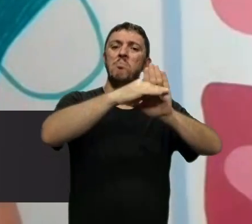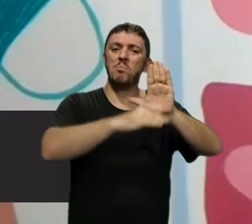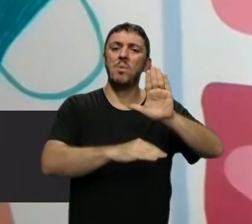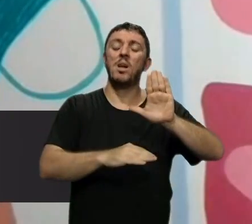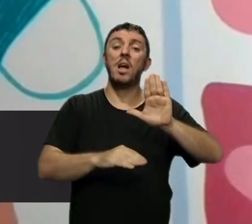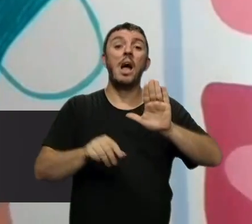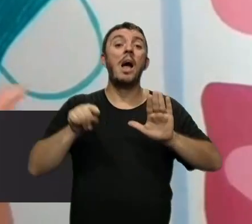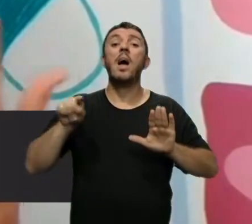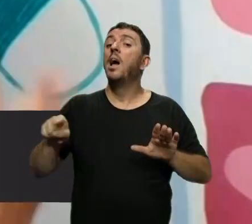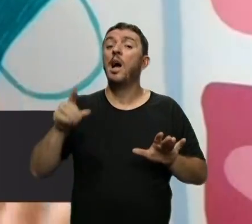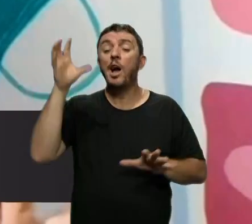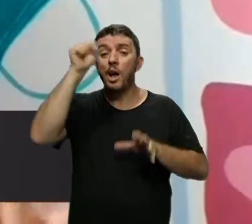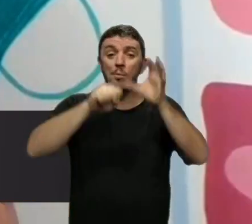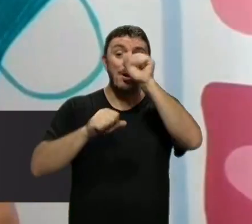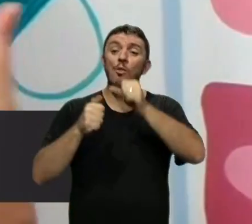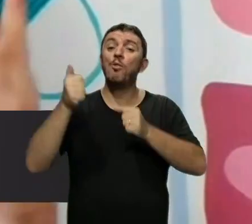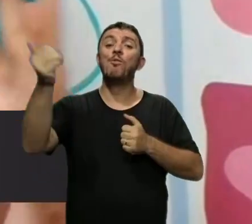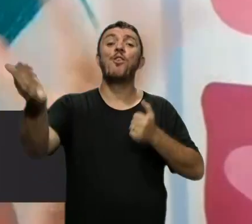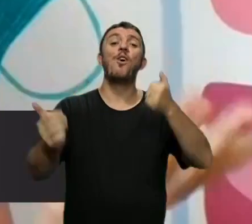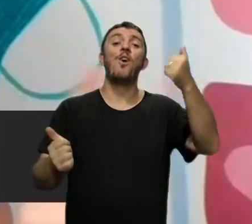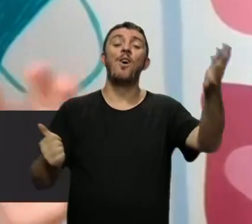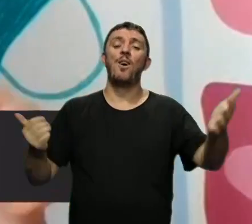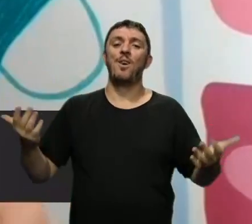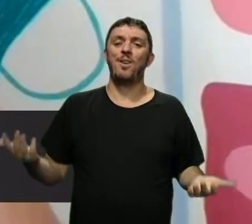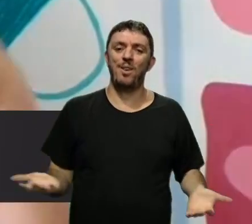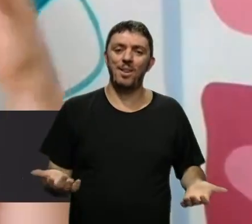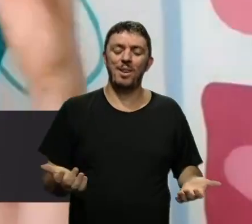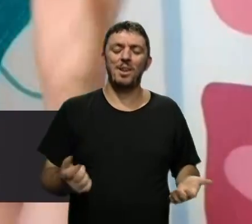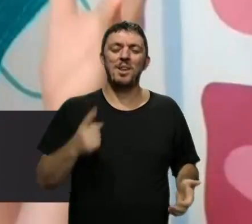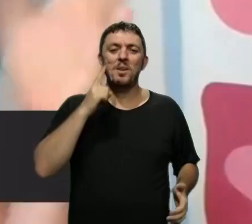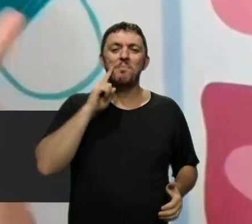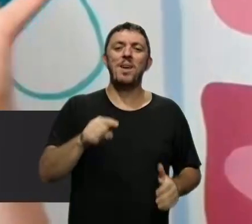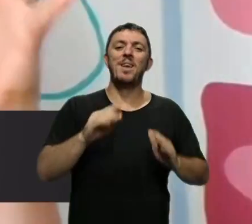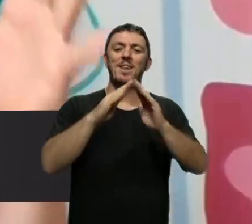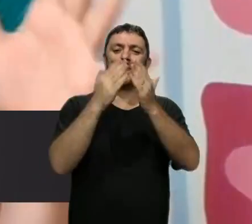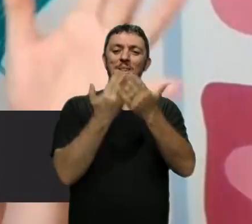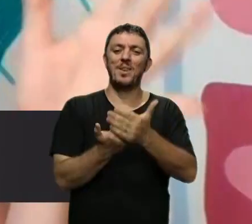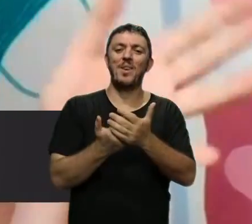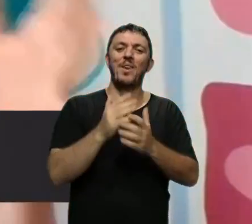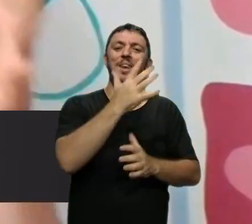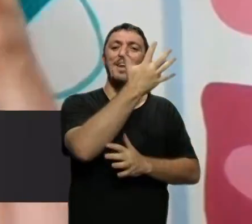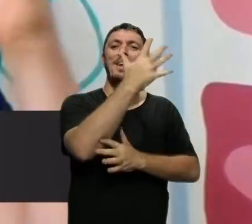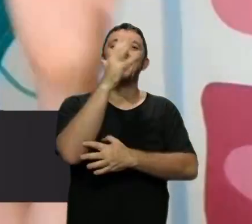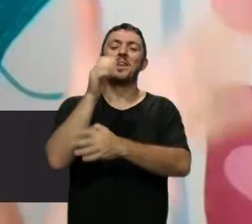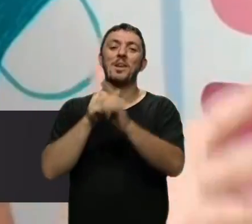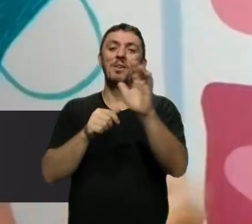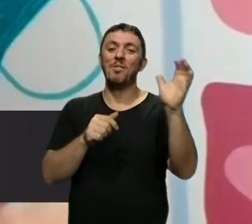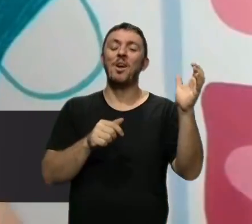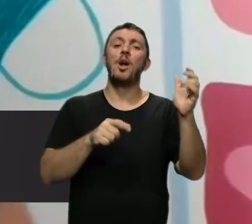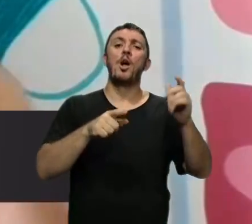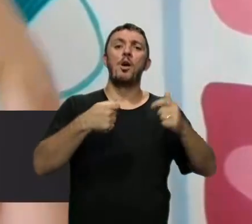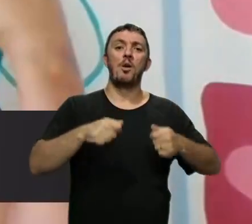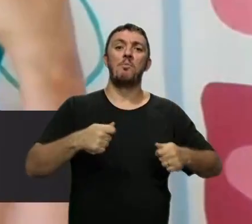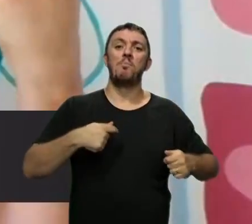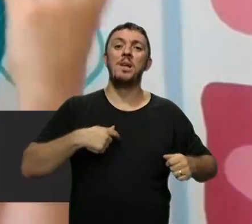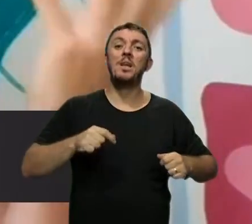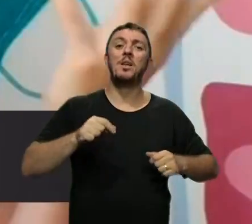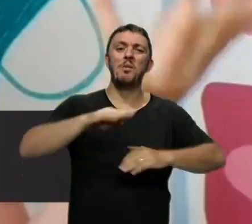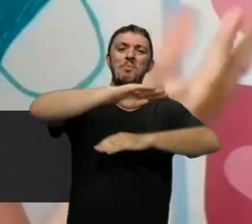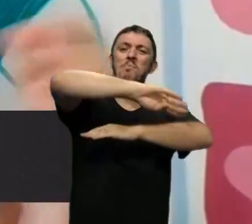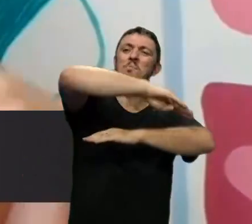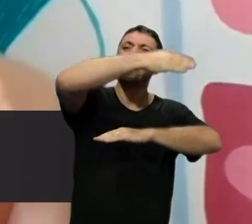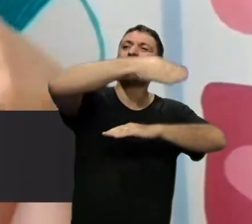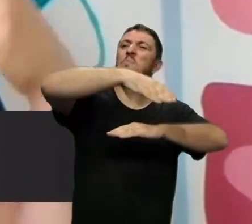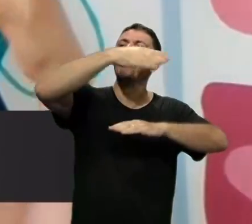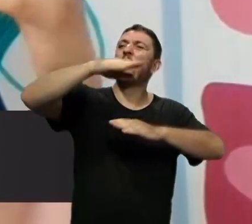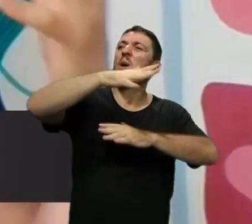lado de fora. E aí, quando a gente fala assim, ah, escolas da floresta, a gente acha que precisa de uma mata atlântica, de uma reserva de mata atlântica, a gente acha